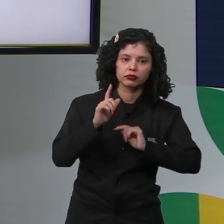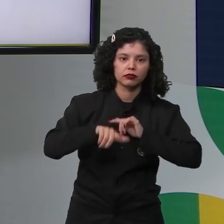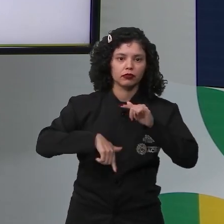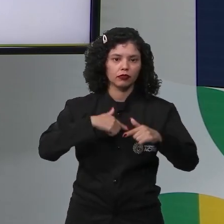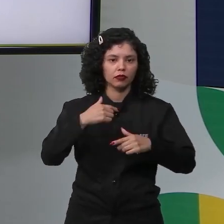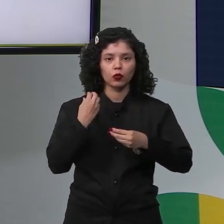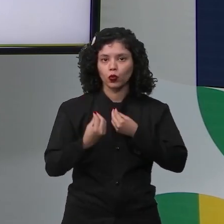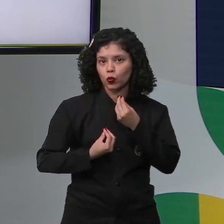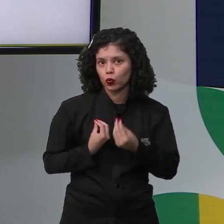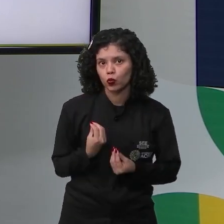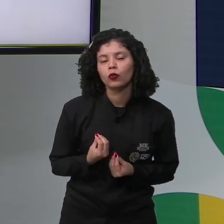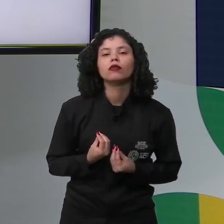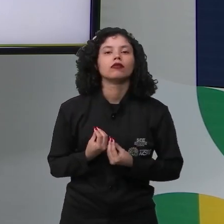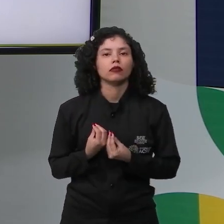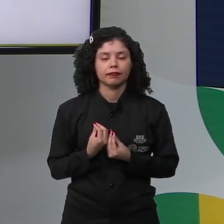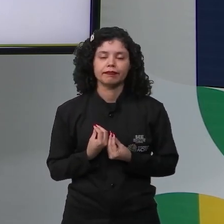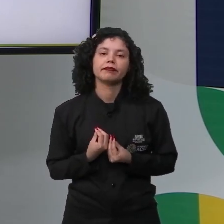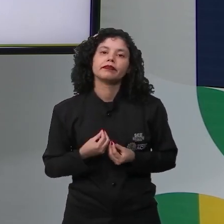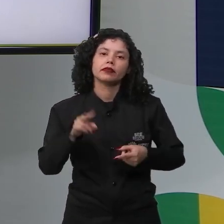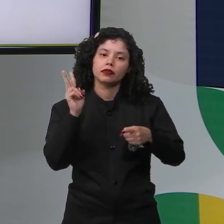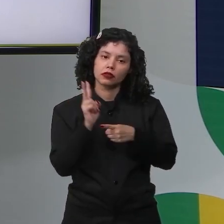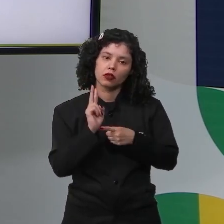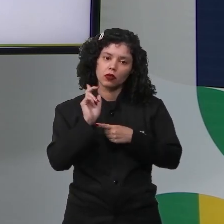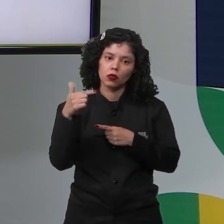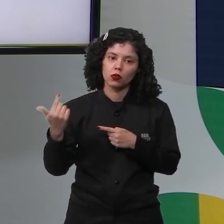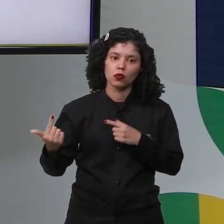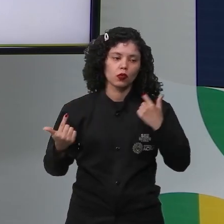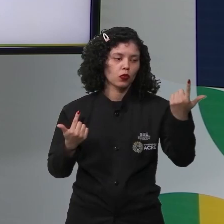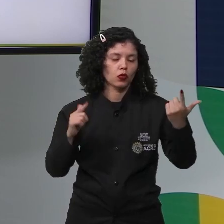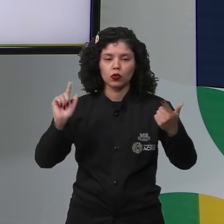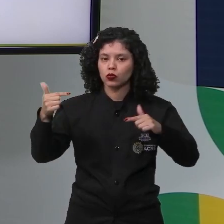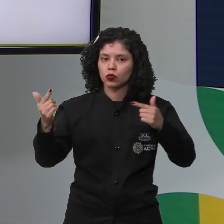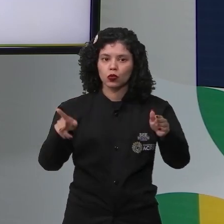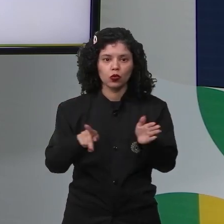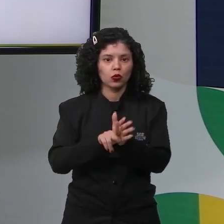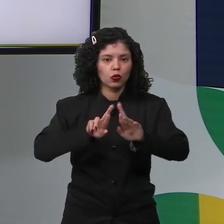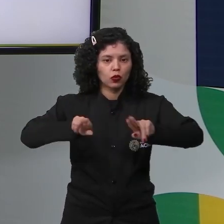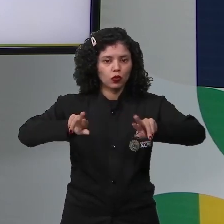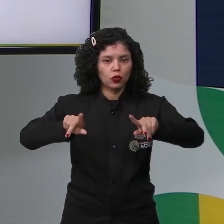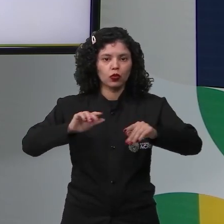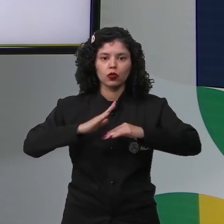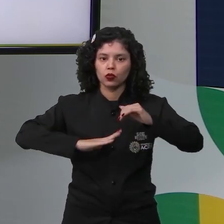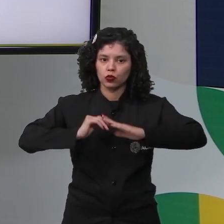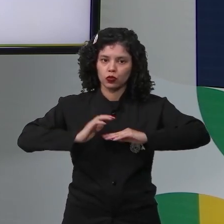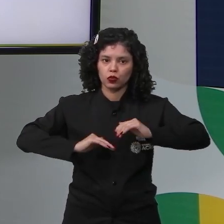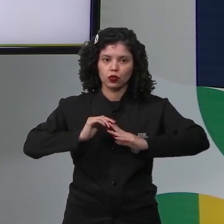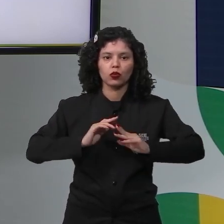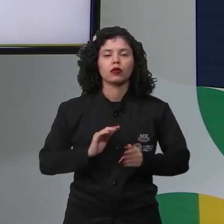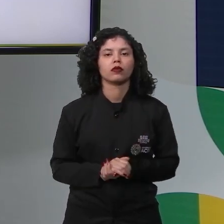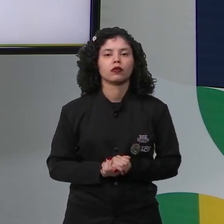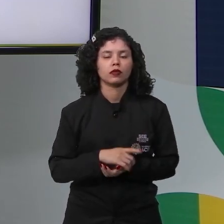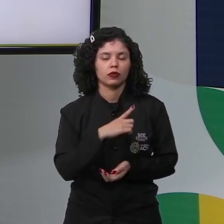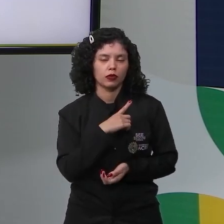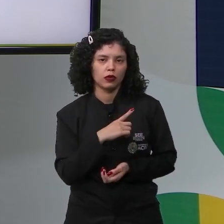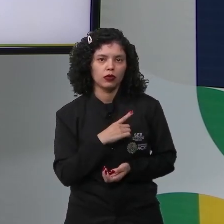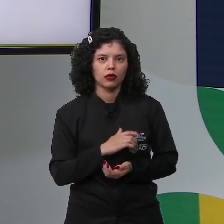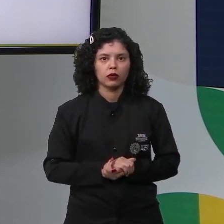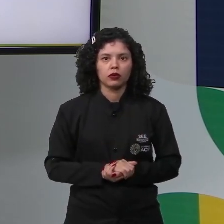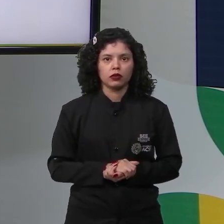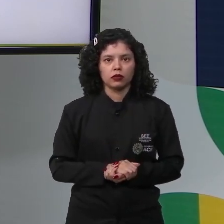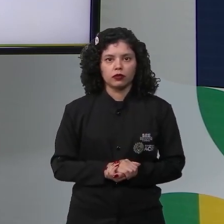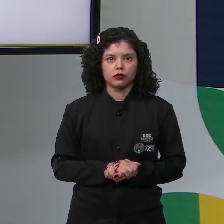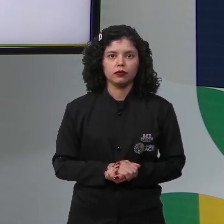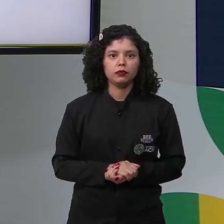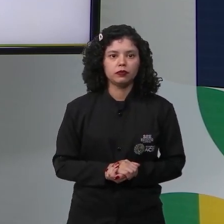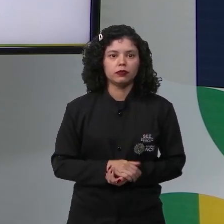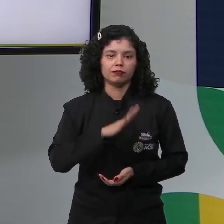trabalho como uma forma de solidariedade por conta das diferenças existentes entre os profissionais.